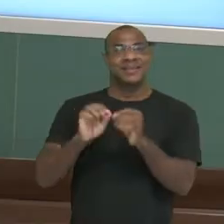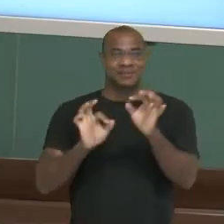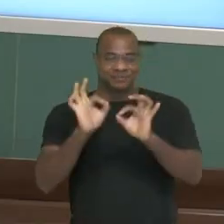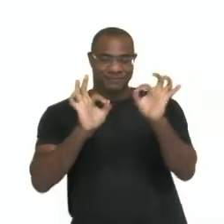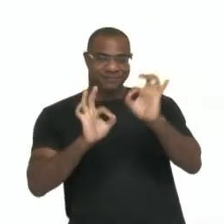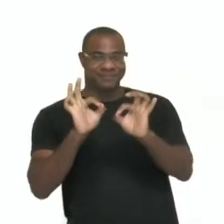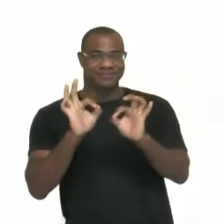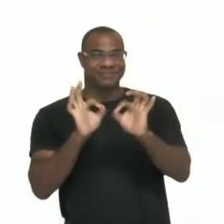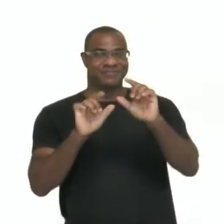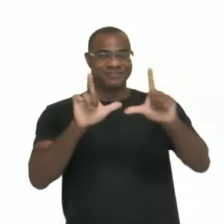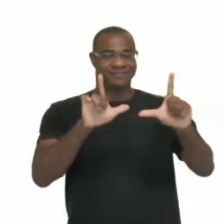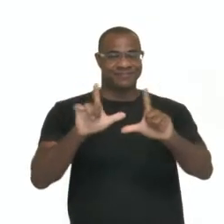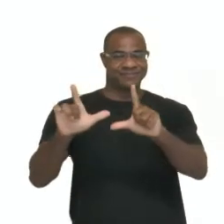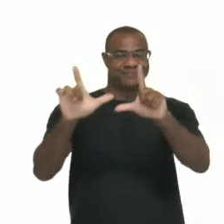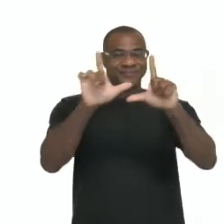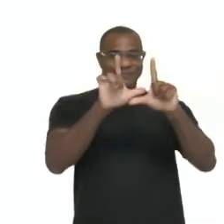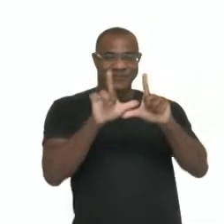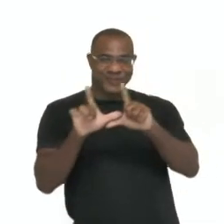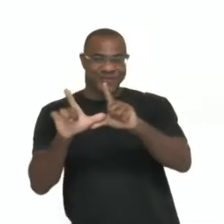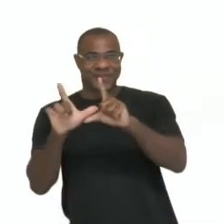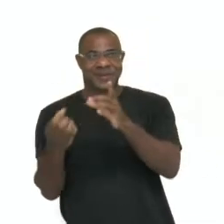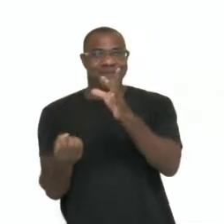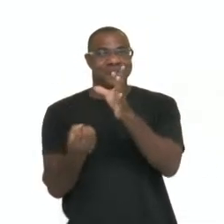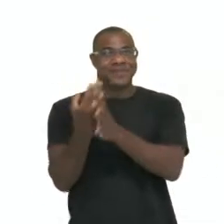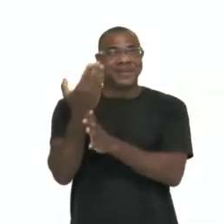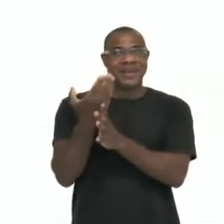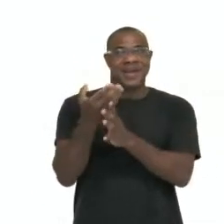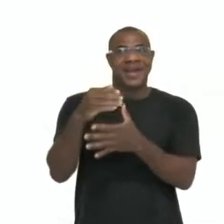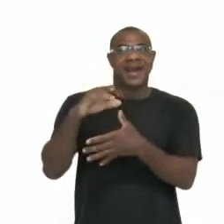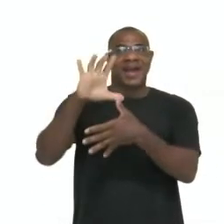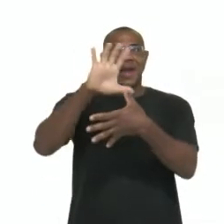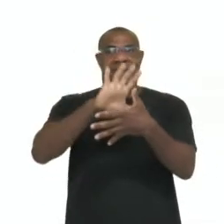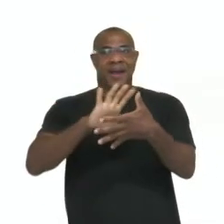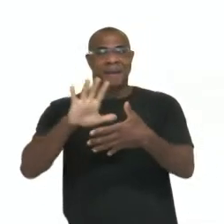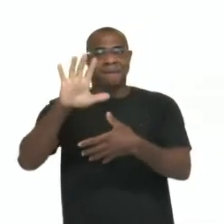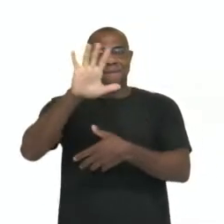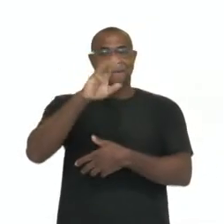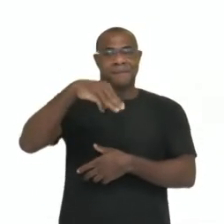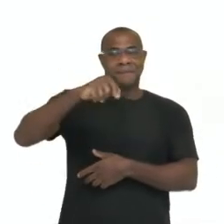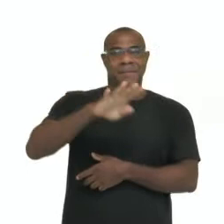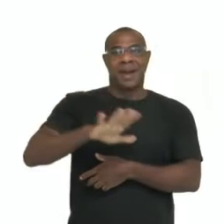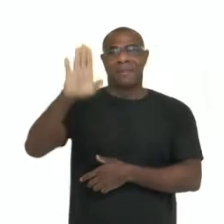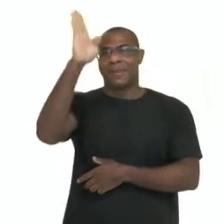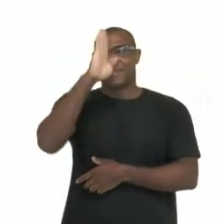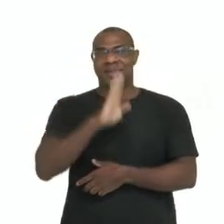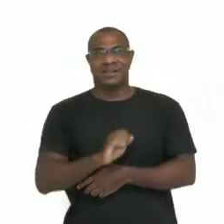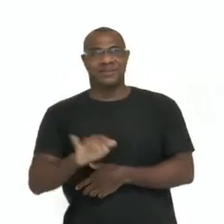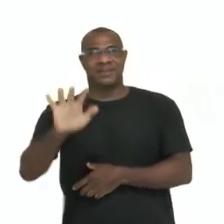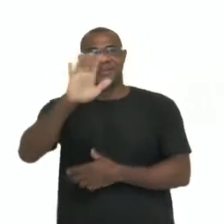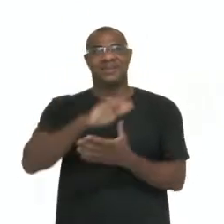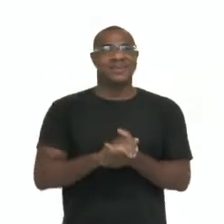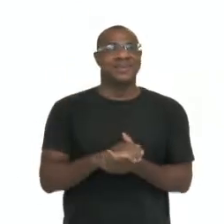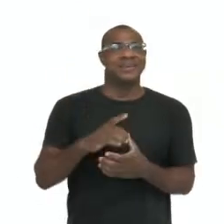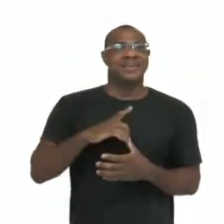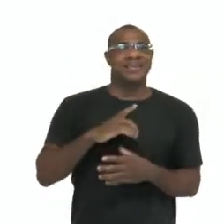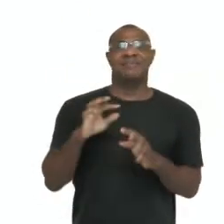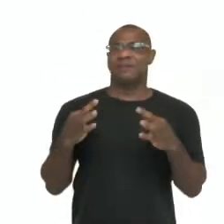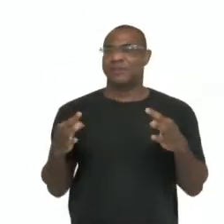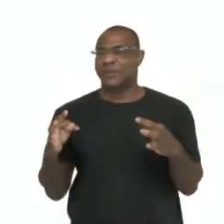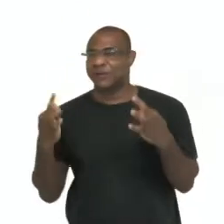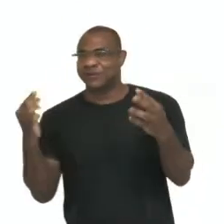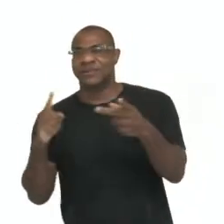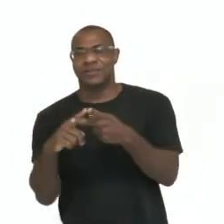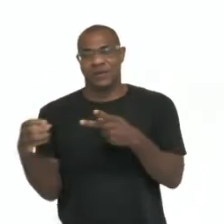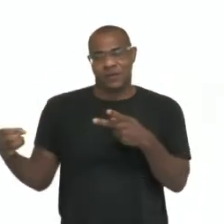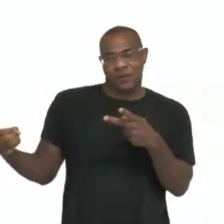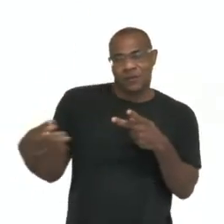figuras o mapa do Brasil. Nessas figuras você tem imagens de progresso, de modernidade, de tecnologia e